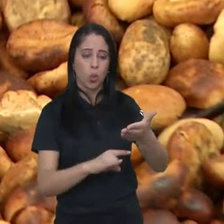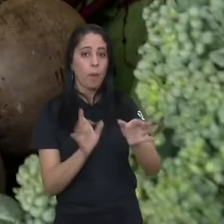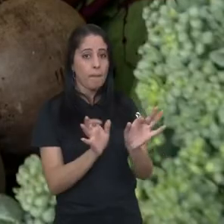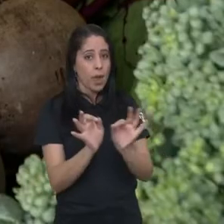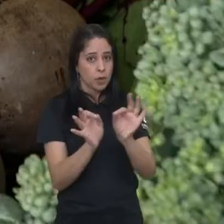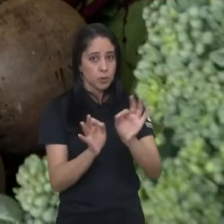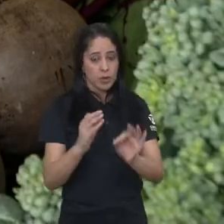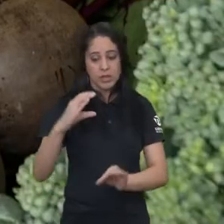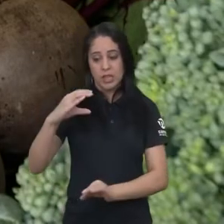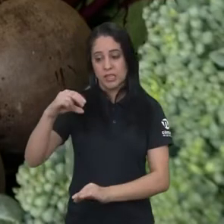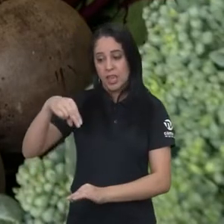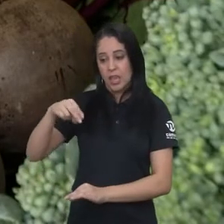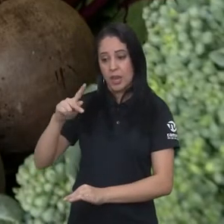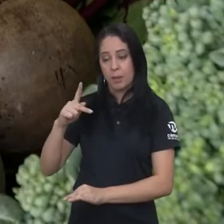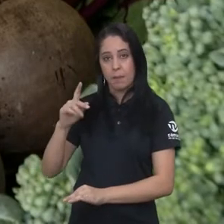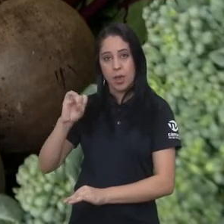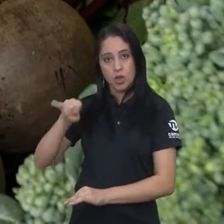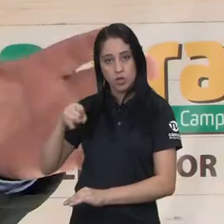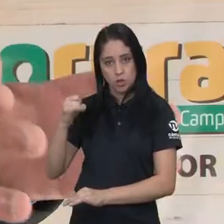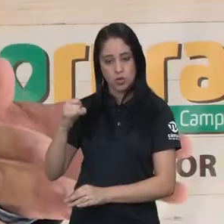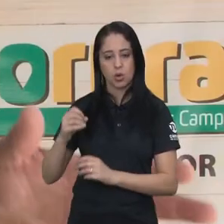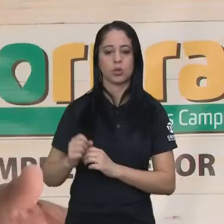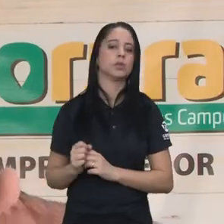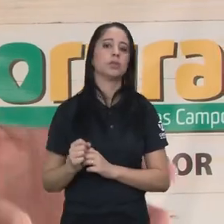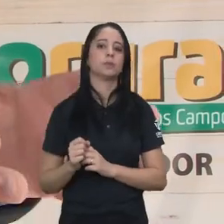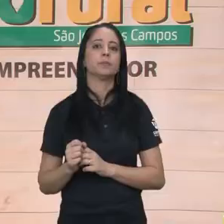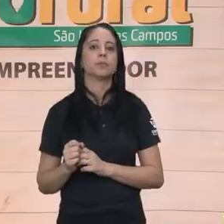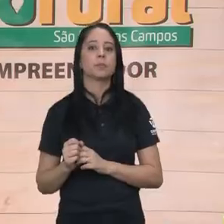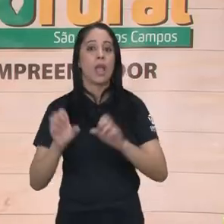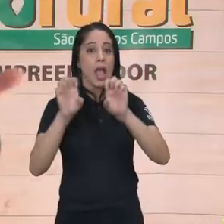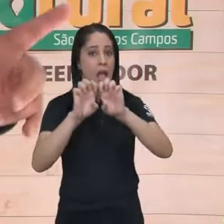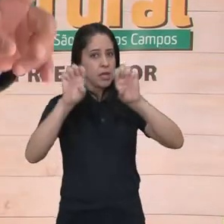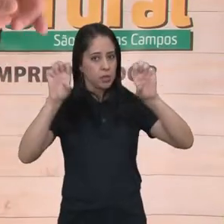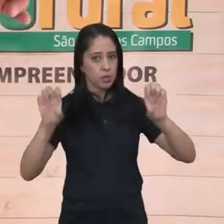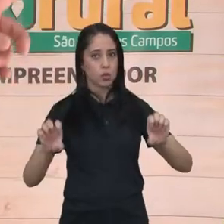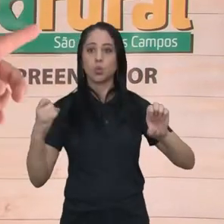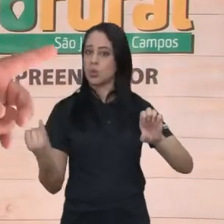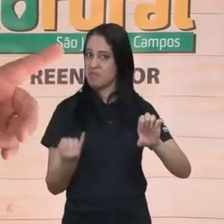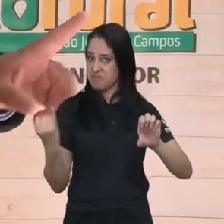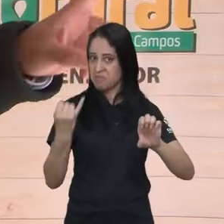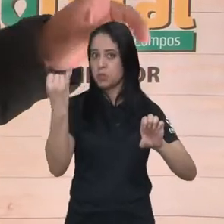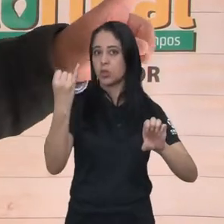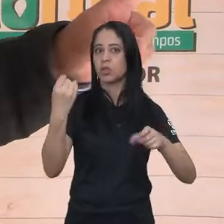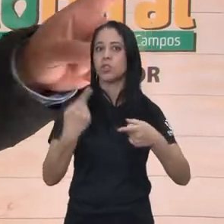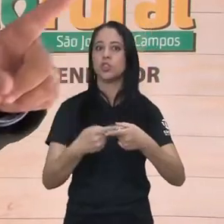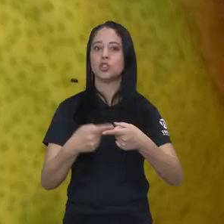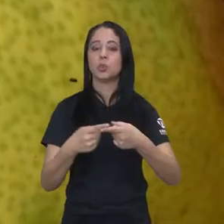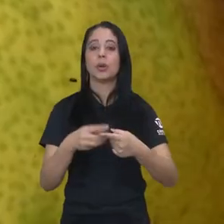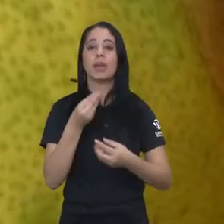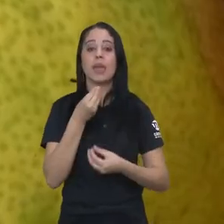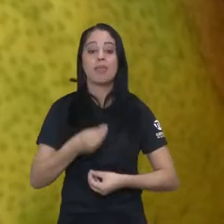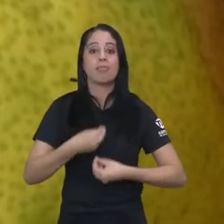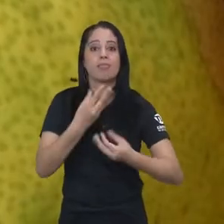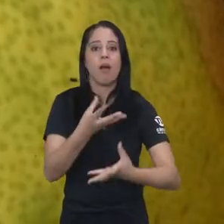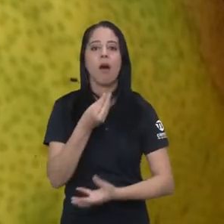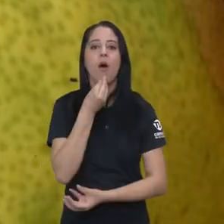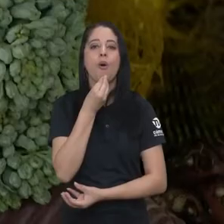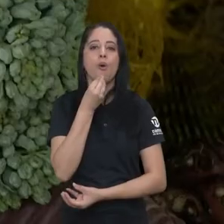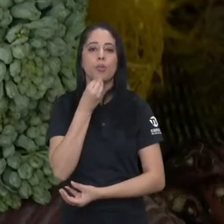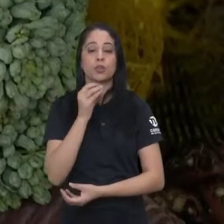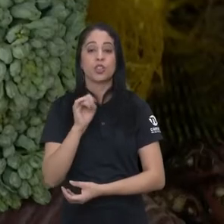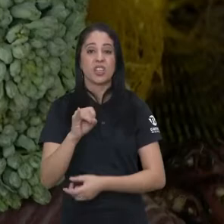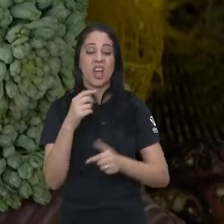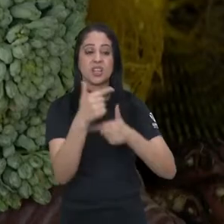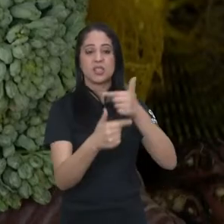produtor por meio do CNPJ Rural para juvenil toda essa estrutura oferecida é importante para gerar mais oportunidades